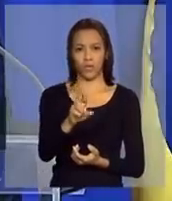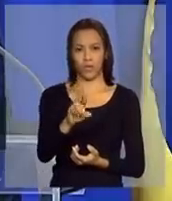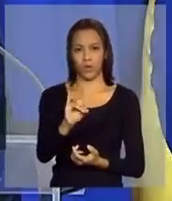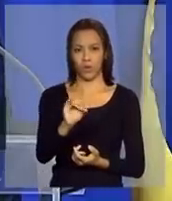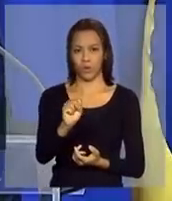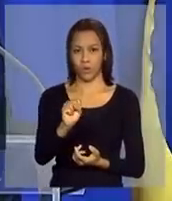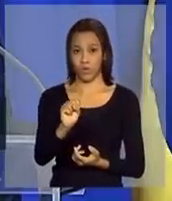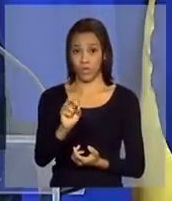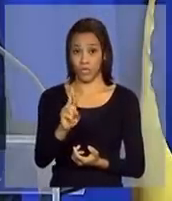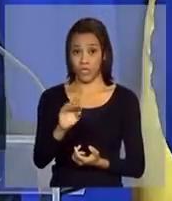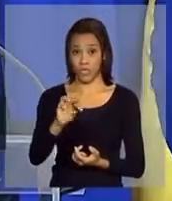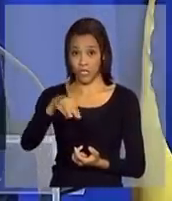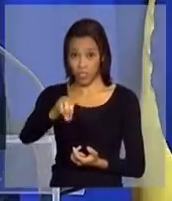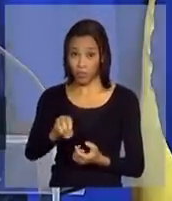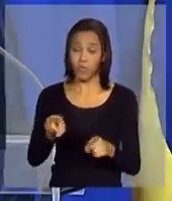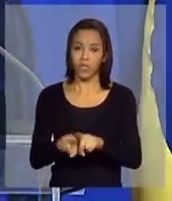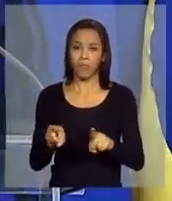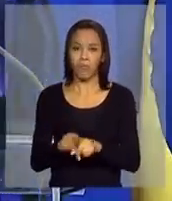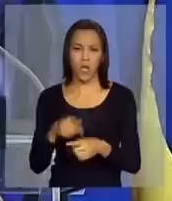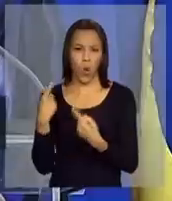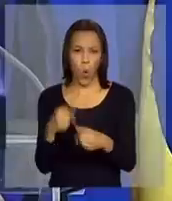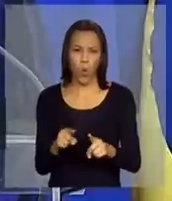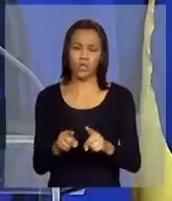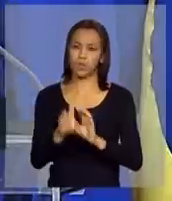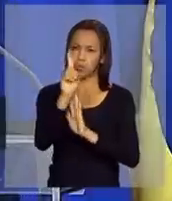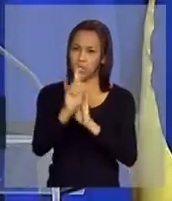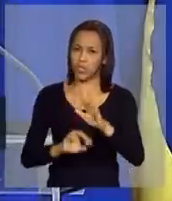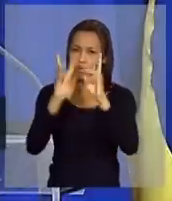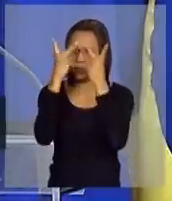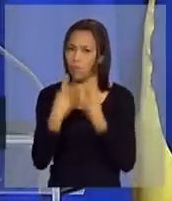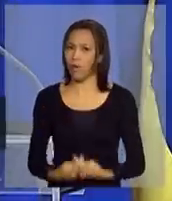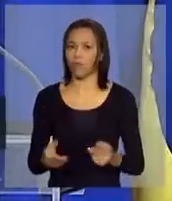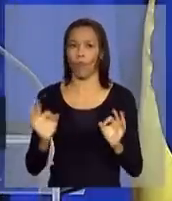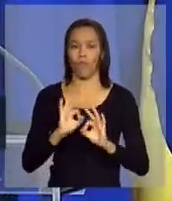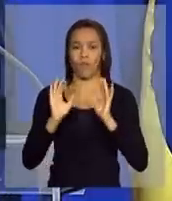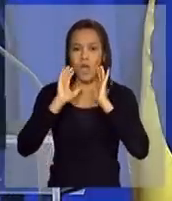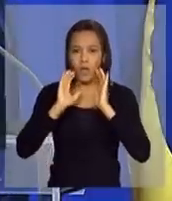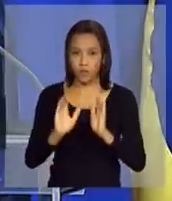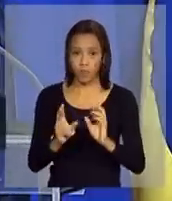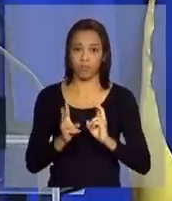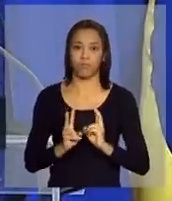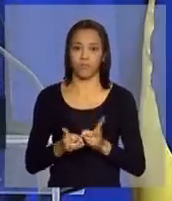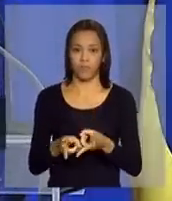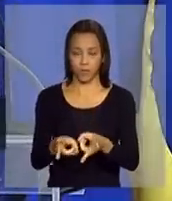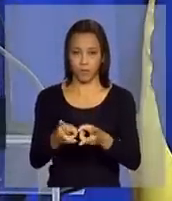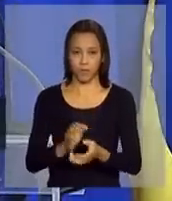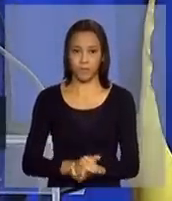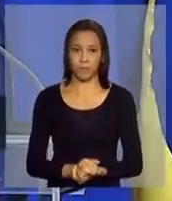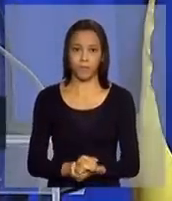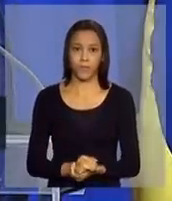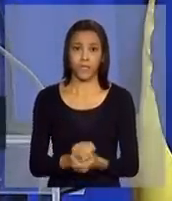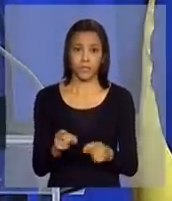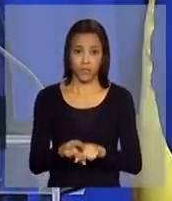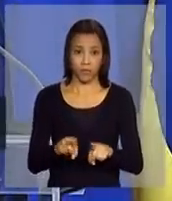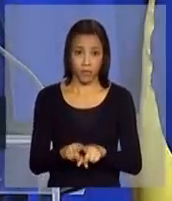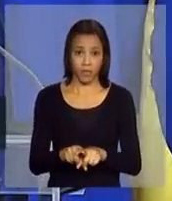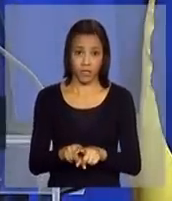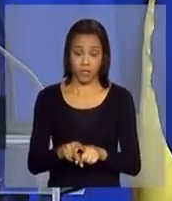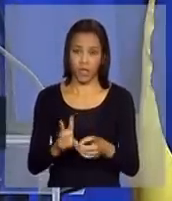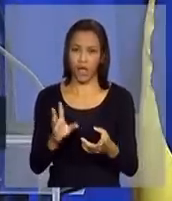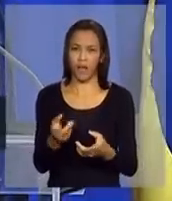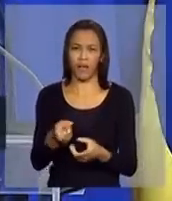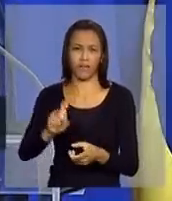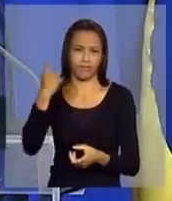os direitos humanos nem revivar nenhuma das tentações, inclusive as antigas